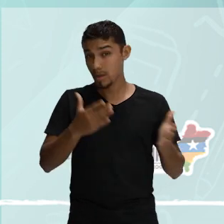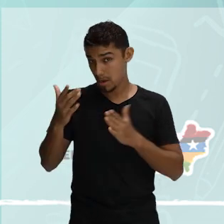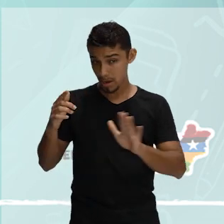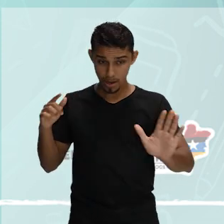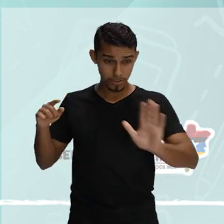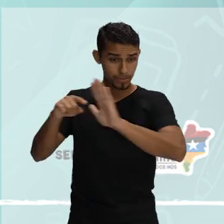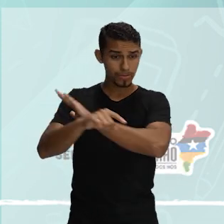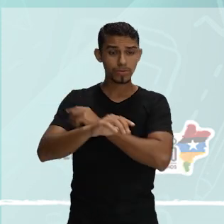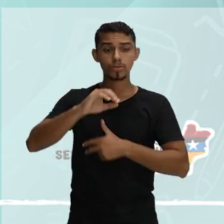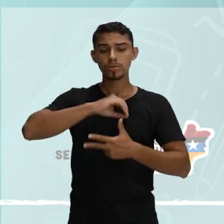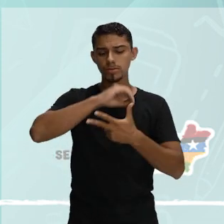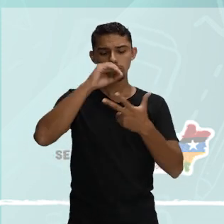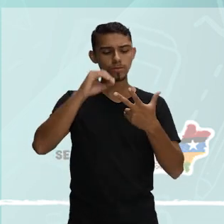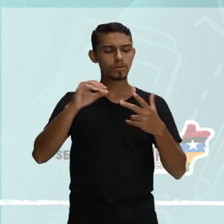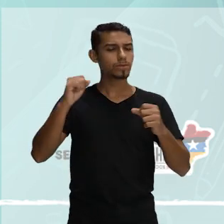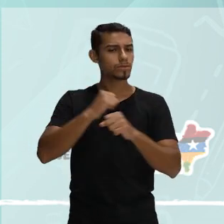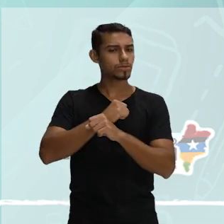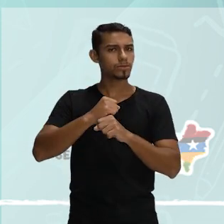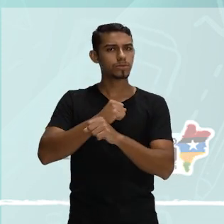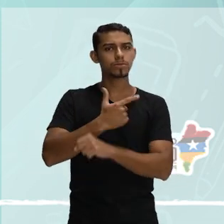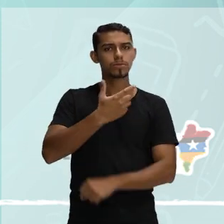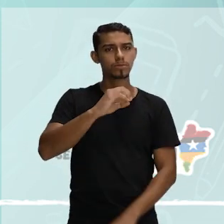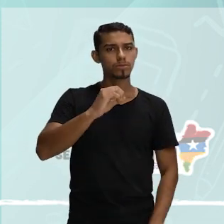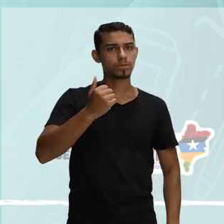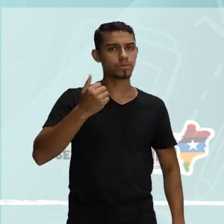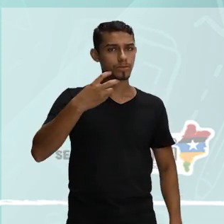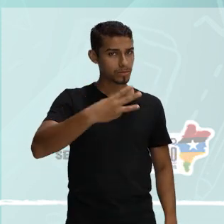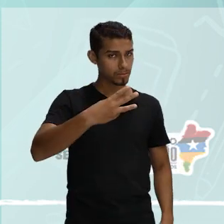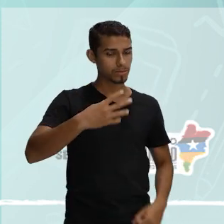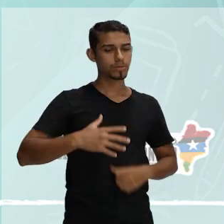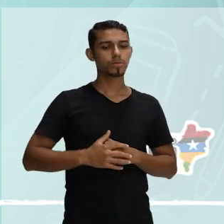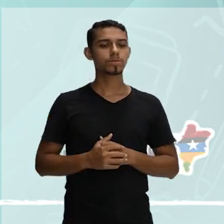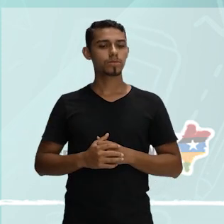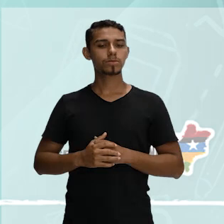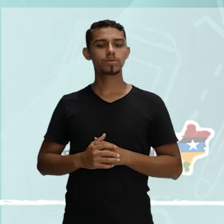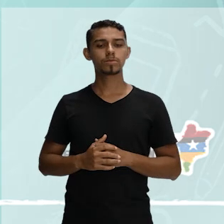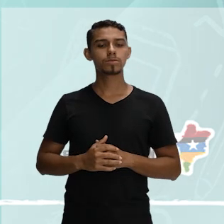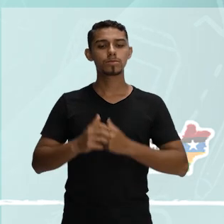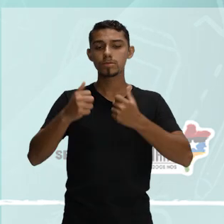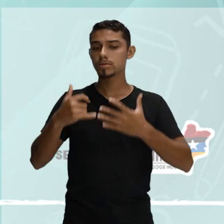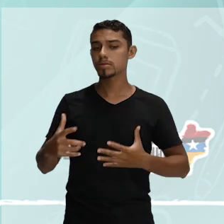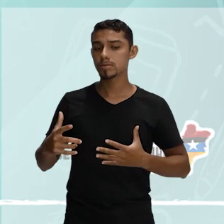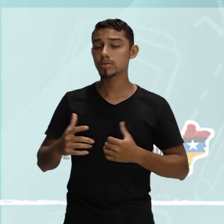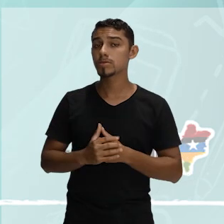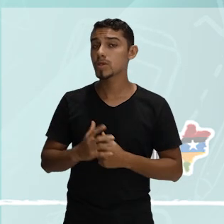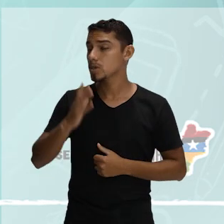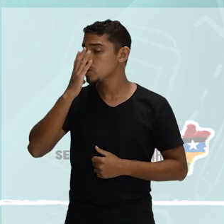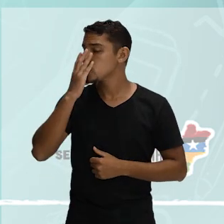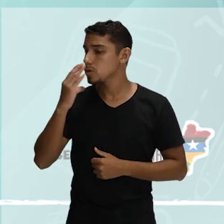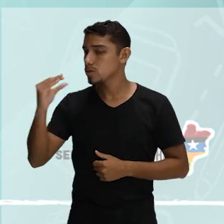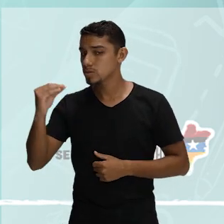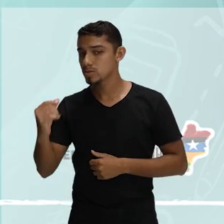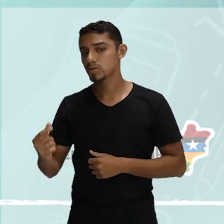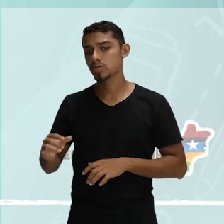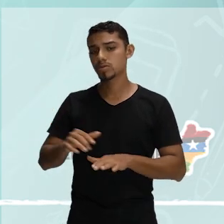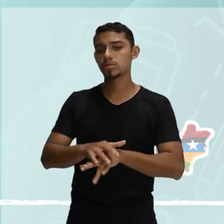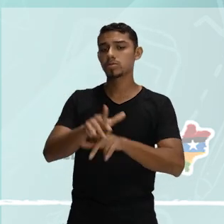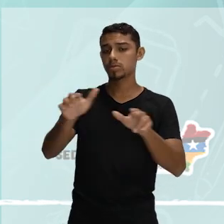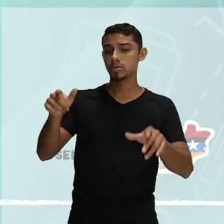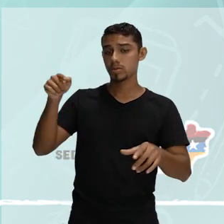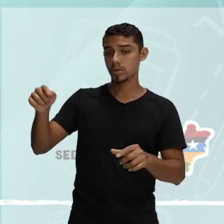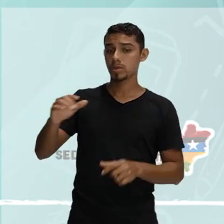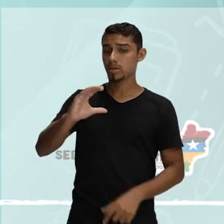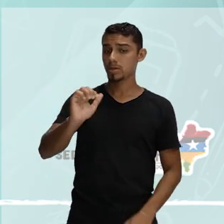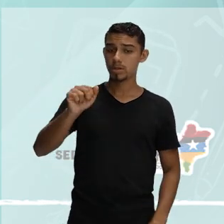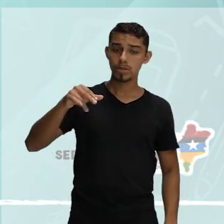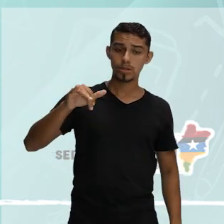foi uma questão que caiu no Enem de 2013. Ok? Ela diz o seguinte: lobos da